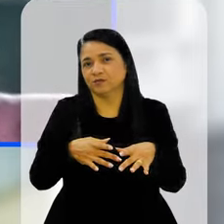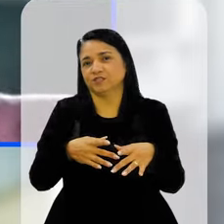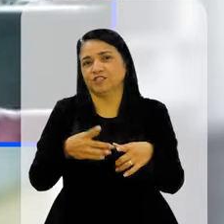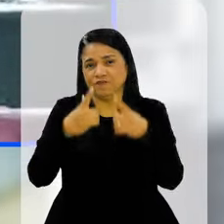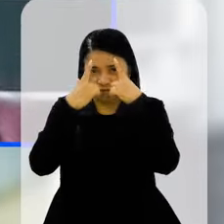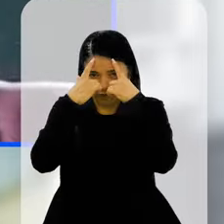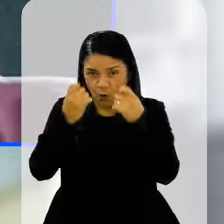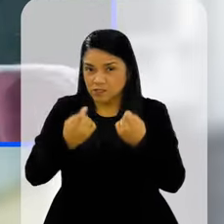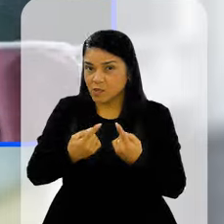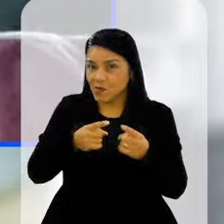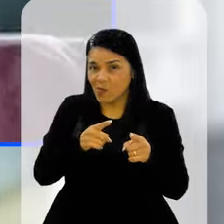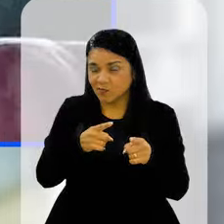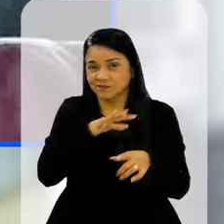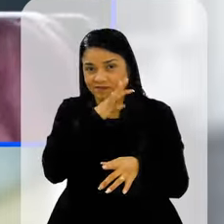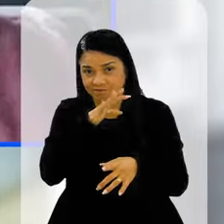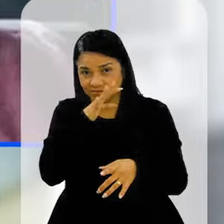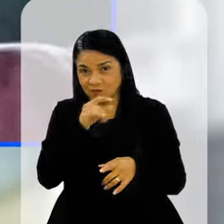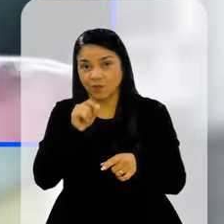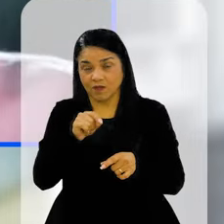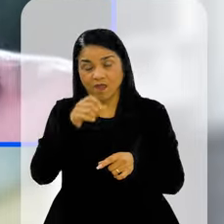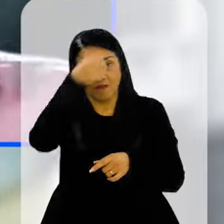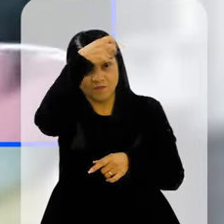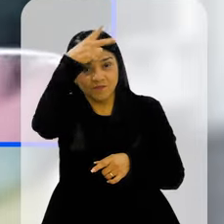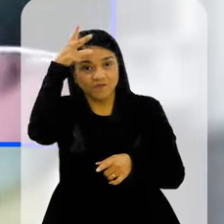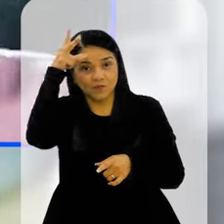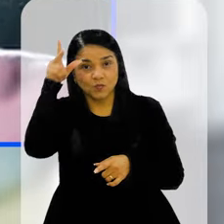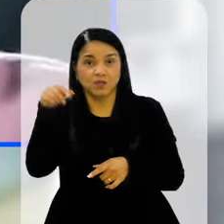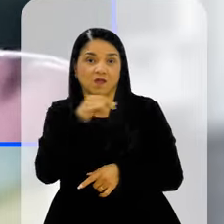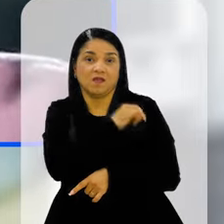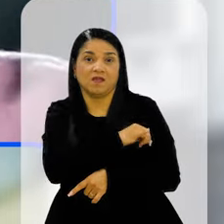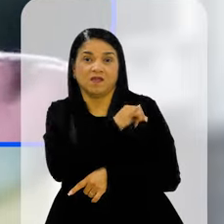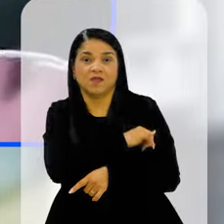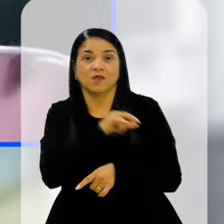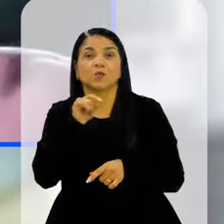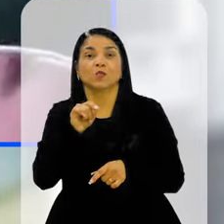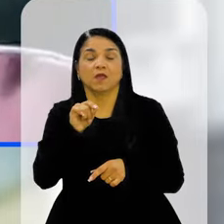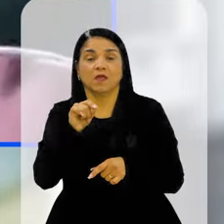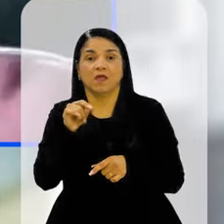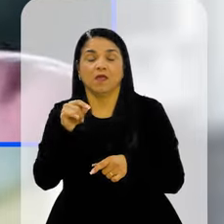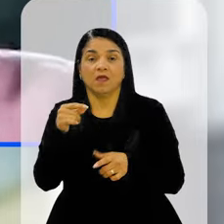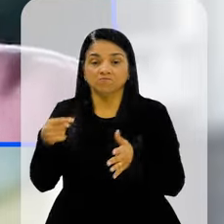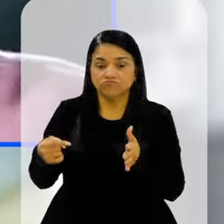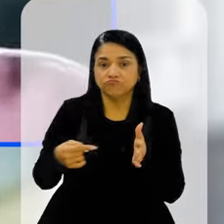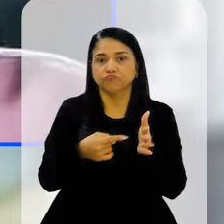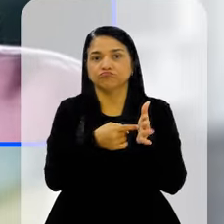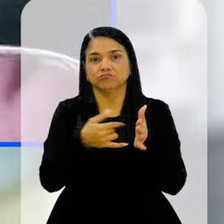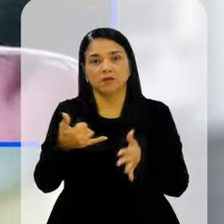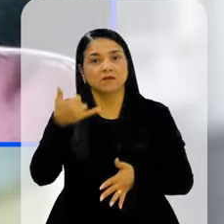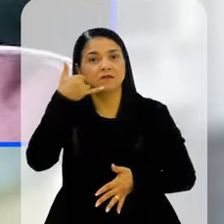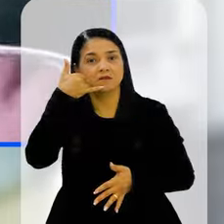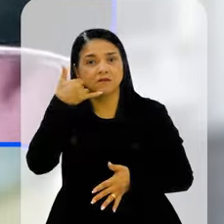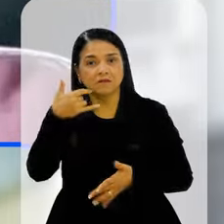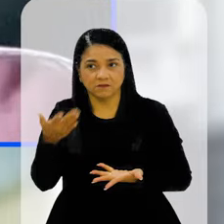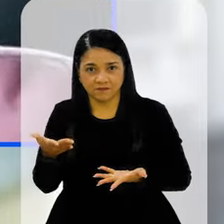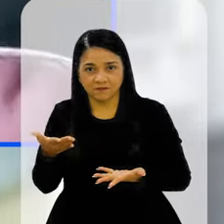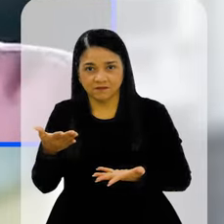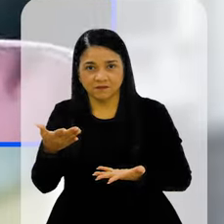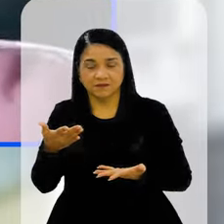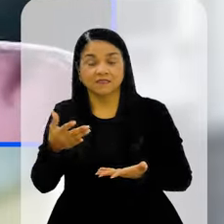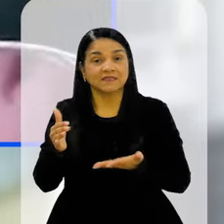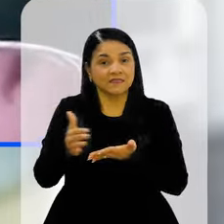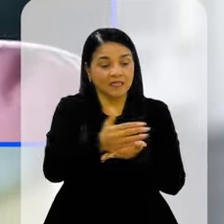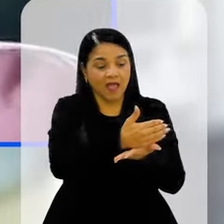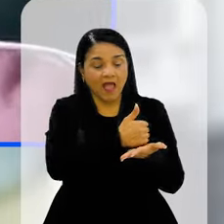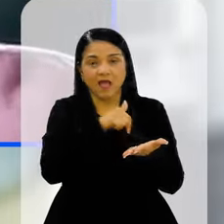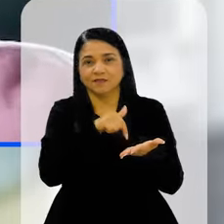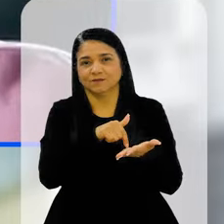tem sobre abandono e maus tratos ainda são que a gente tem na Prefeitura do Rio, que está batendo muito próximo do Disque Denúncia,